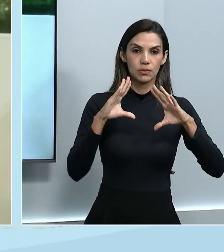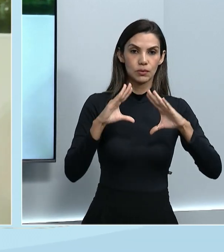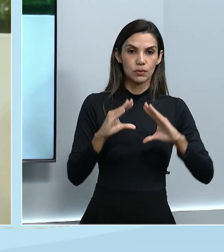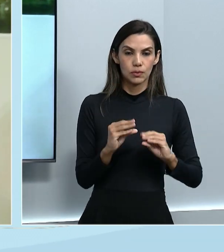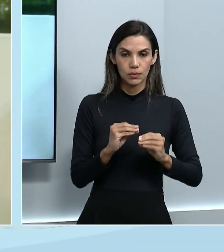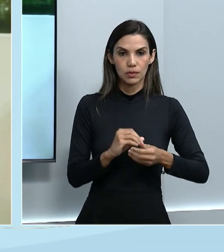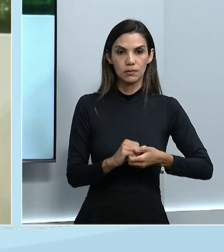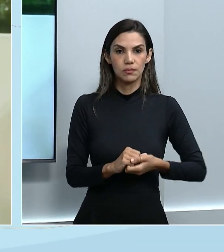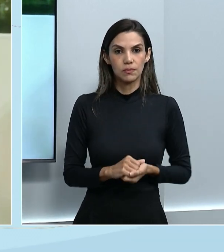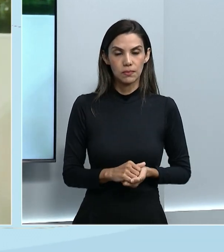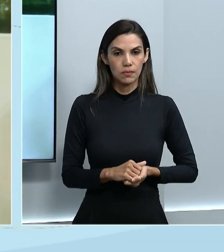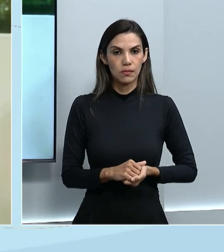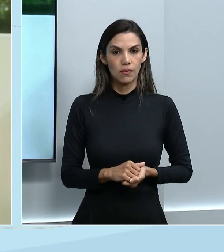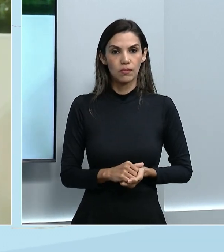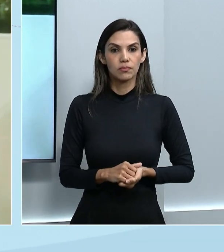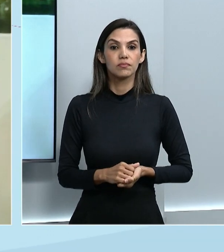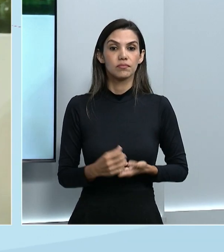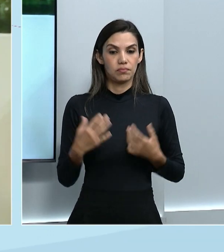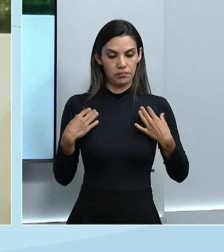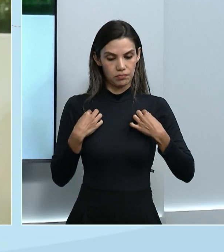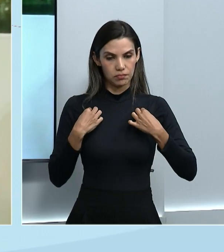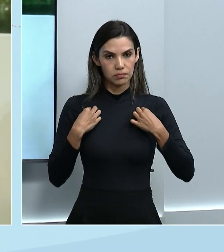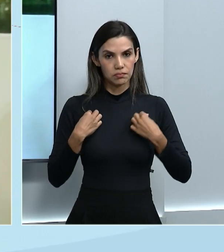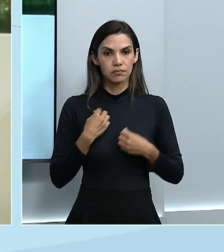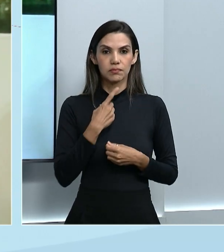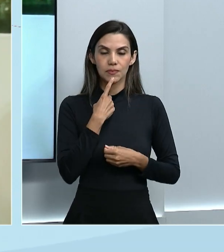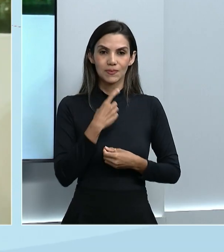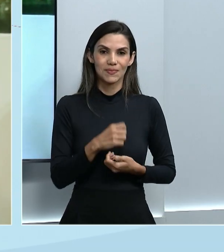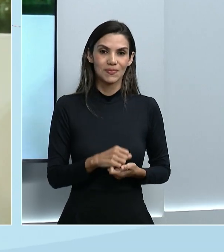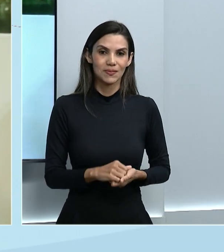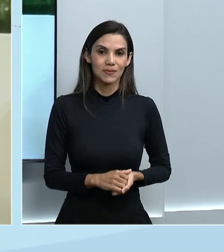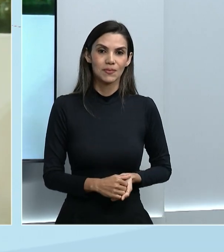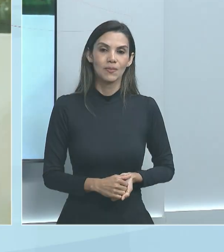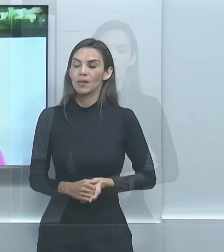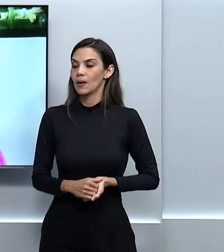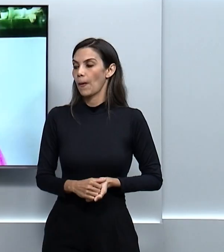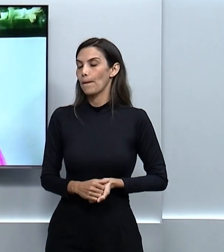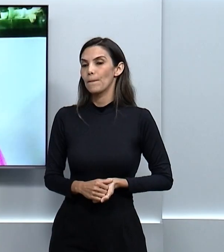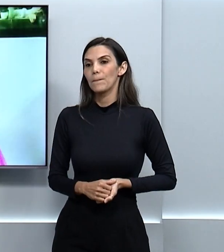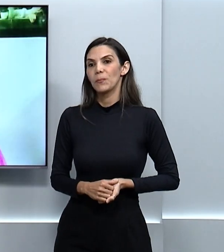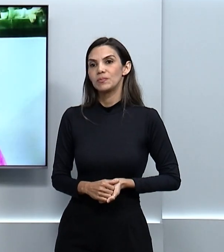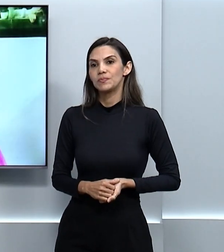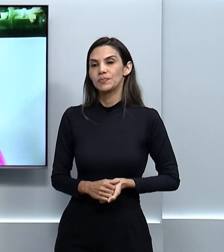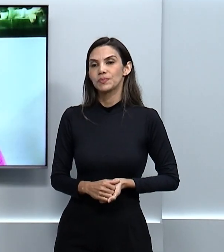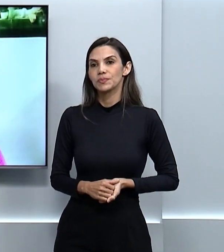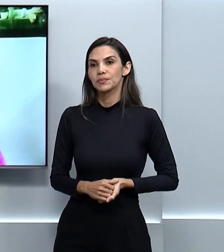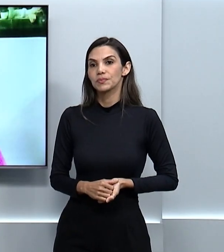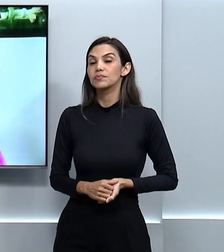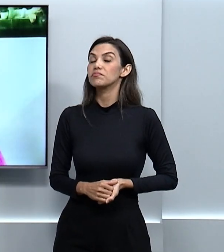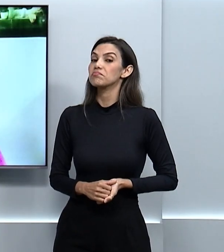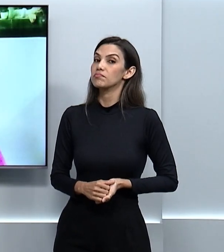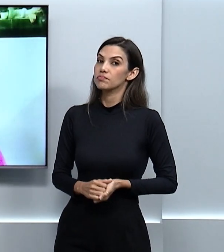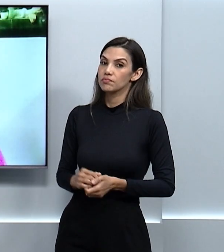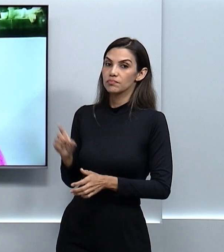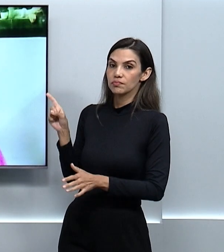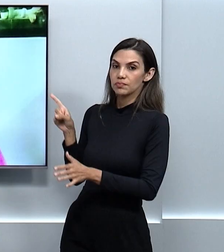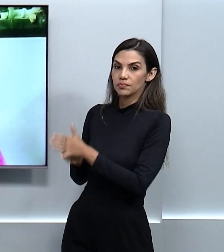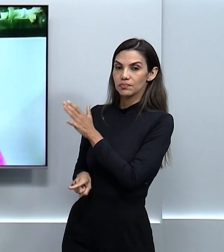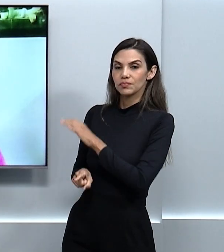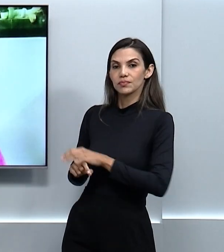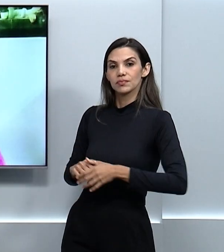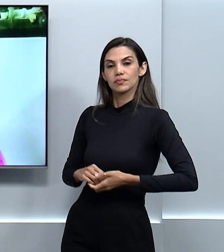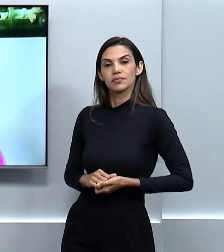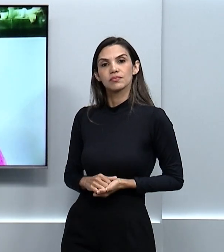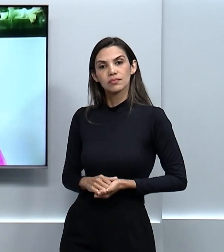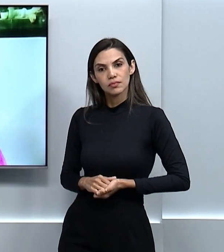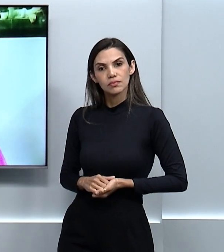e estou usando uma camisa vermelha. Bom, professor Juracy, para a gente começar, queria falar